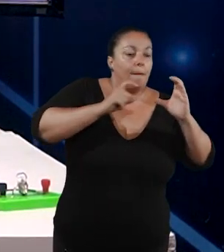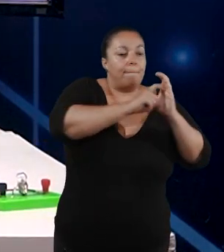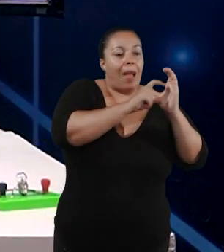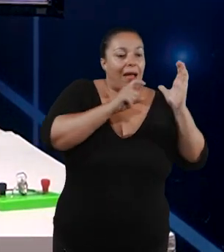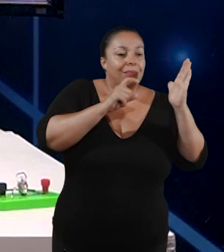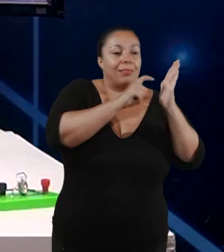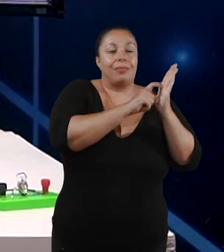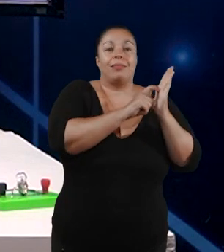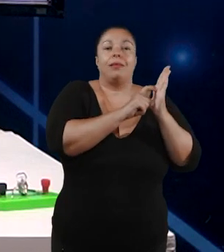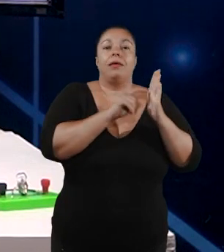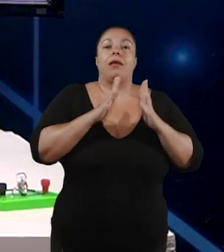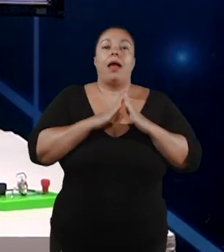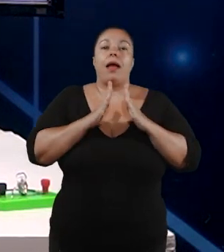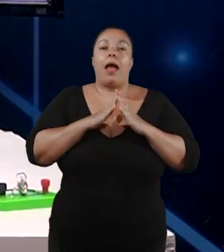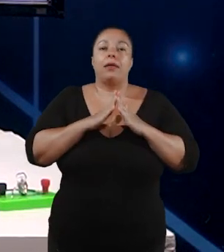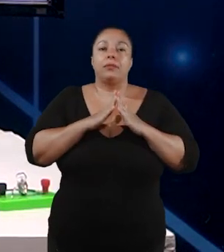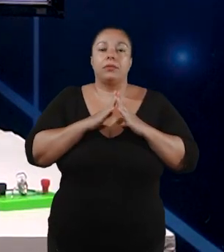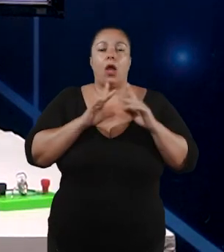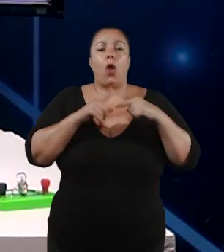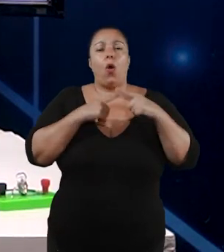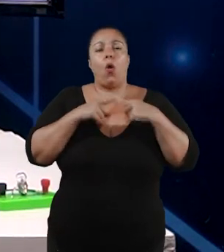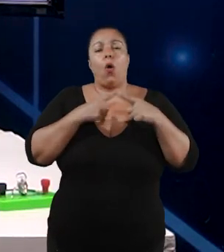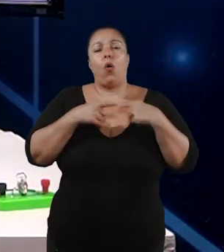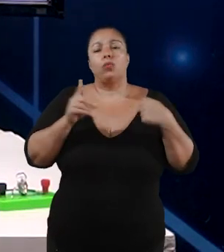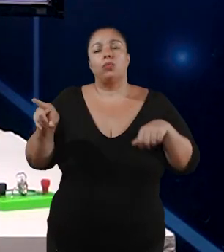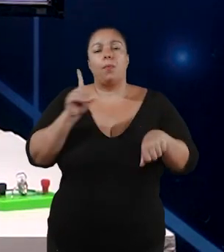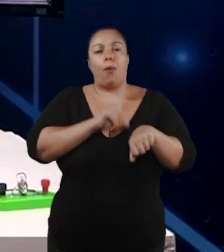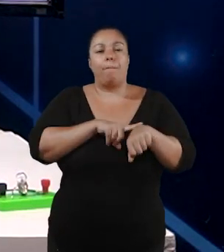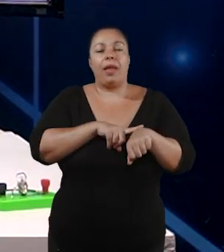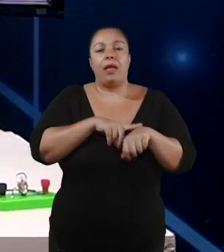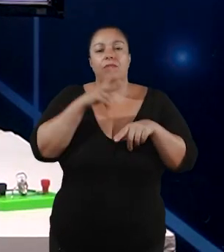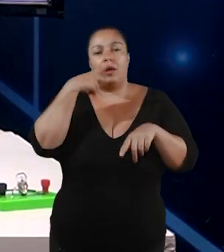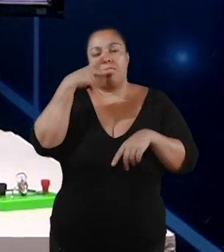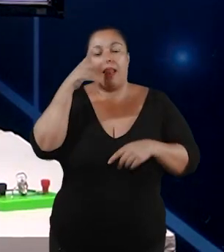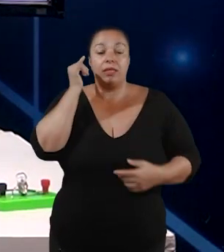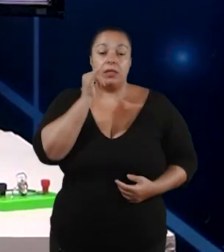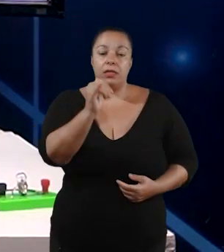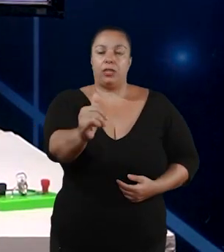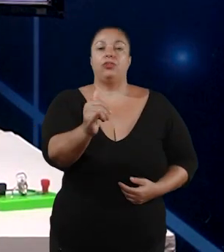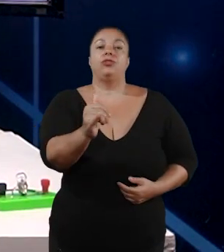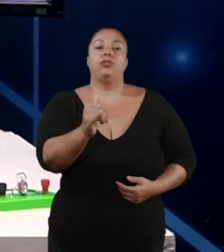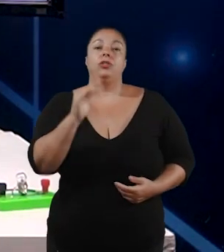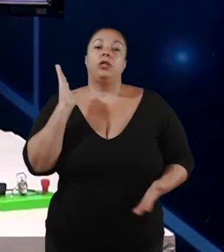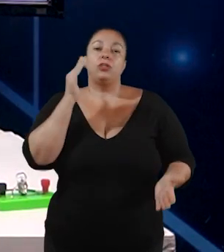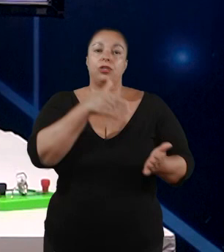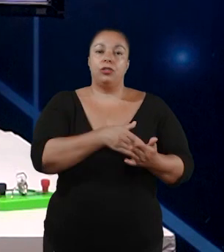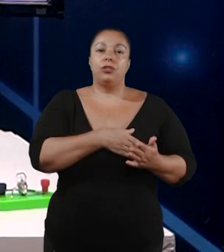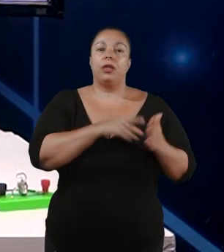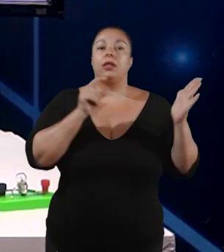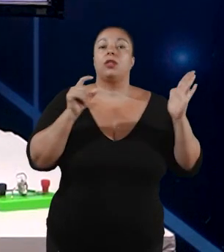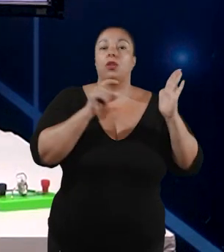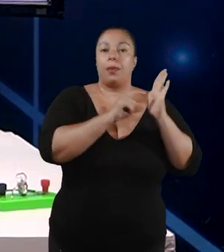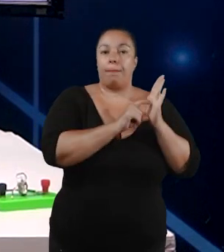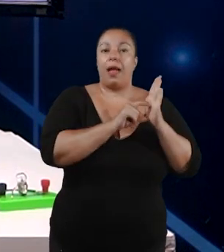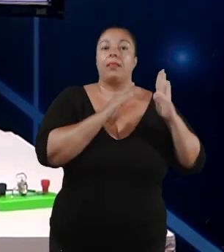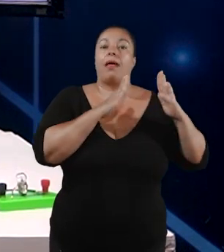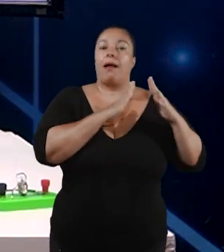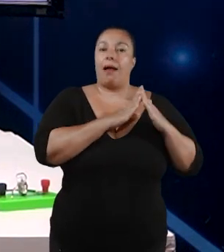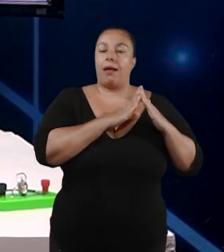vamos deixar essa aula para um outro momento. Um outro momento nós vamos falar dessa energia que chega na tomada da casa da gente, né?